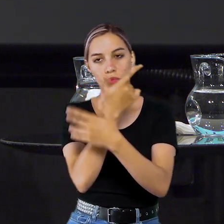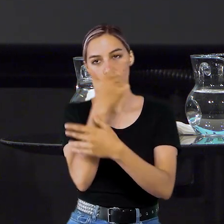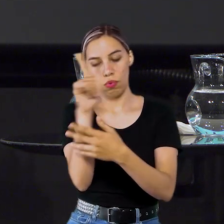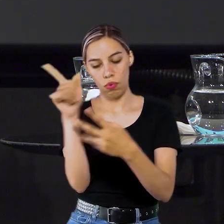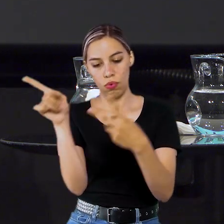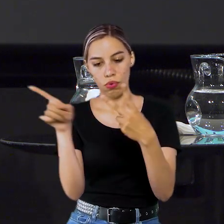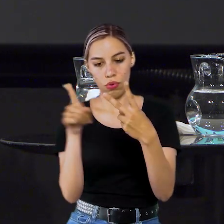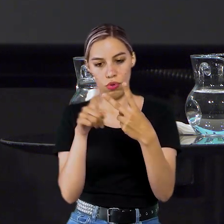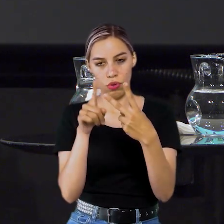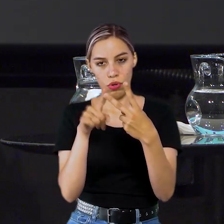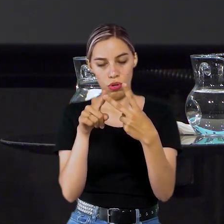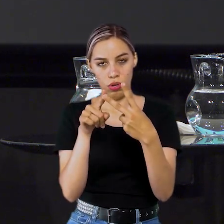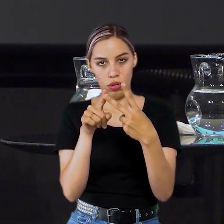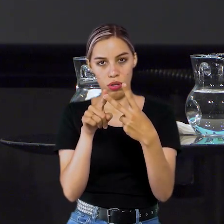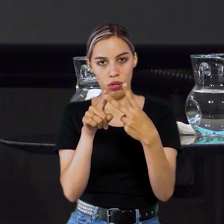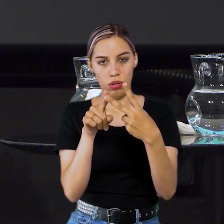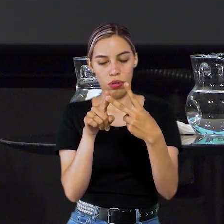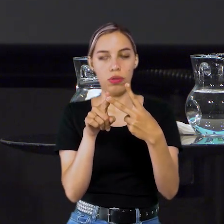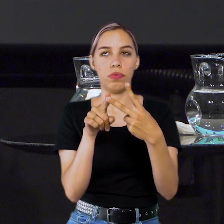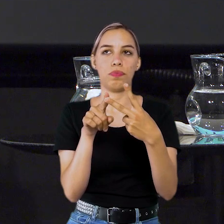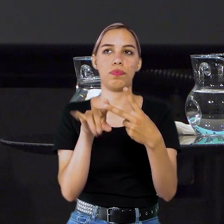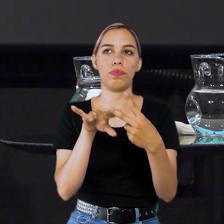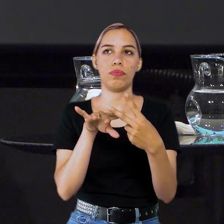Outro, um mamífero,